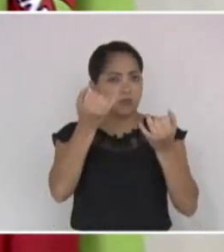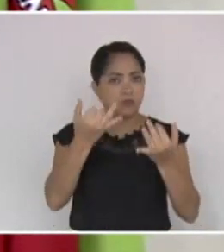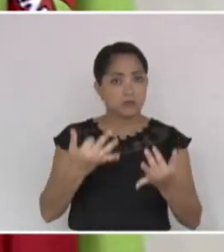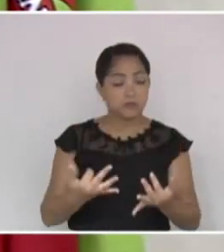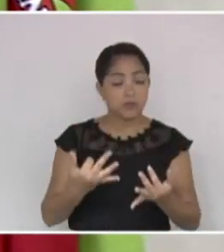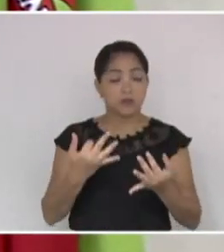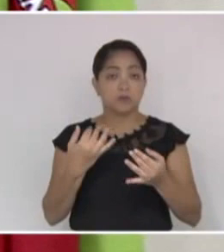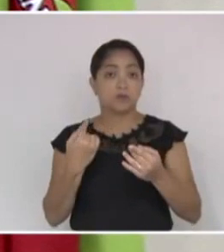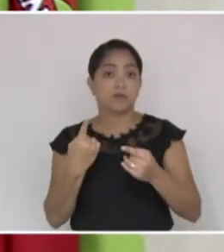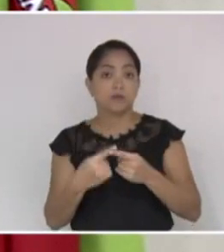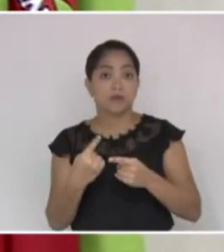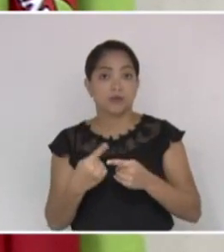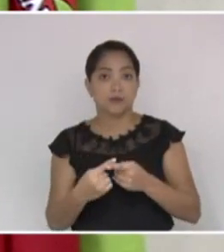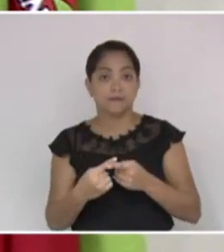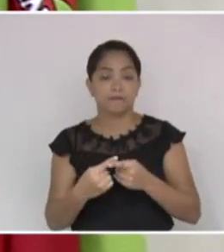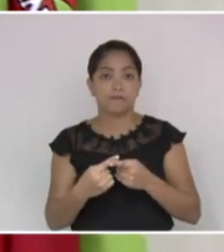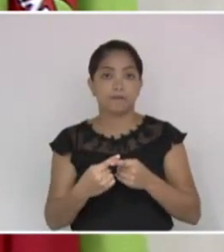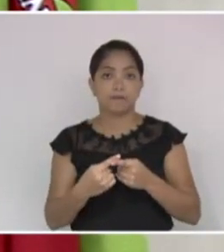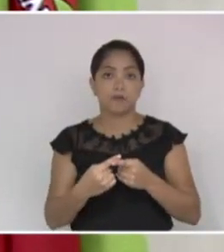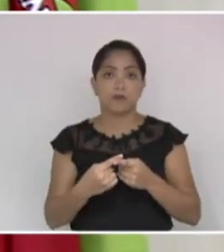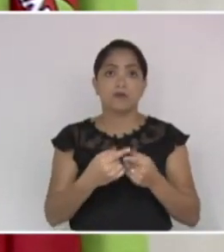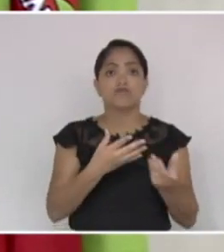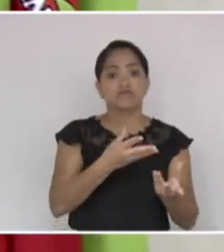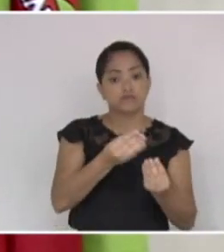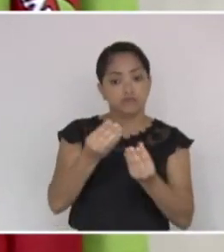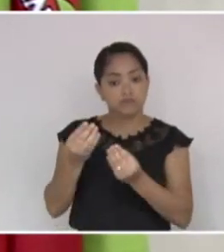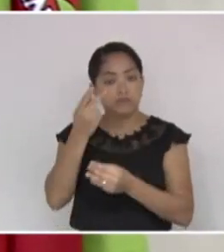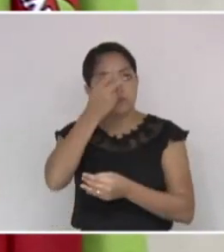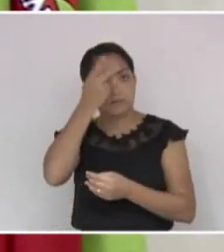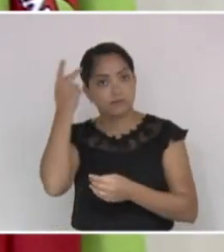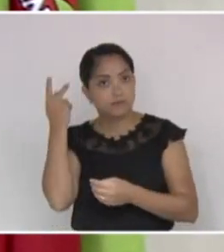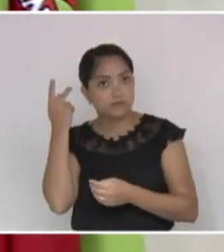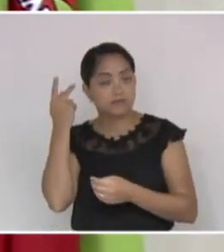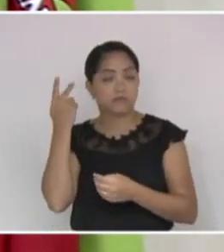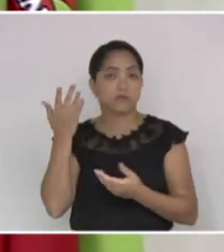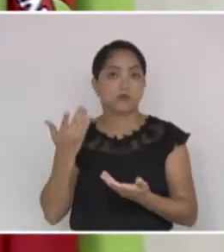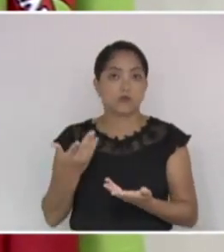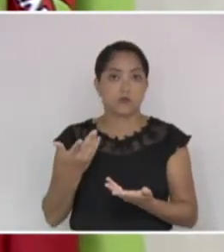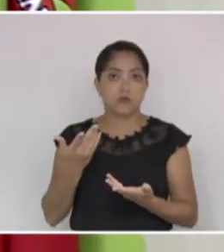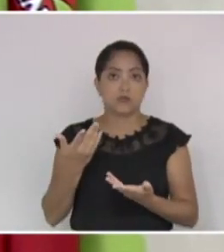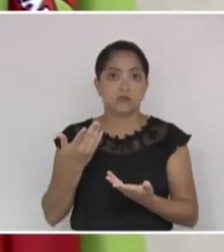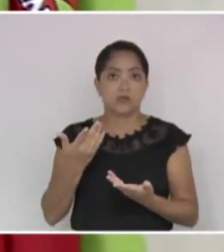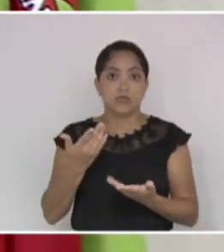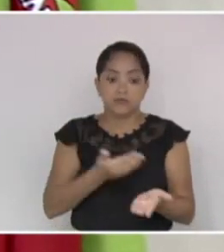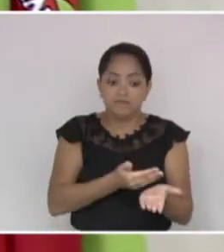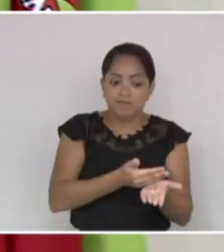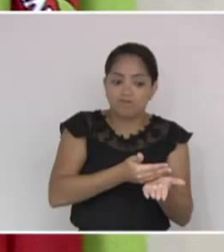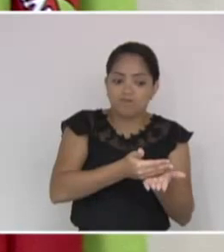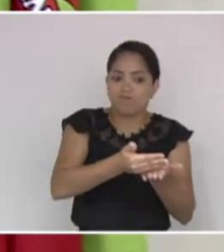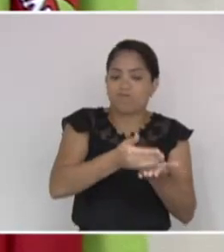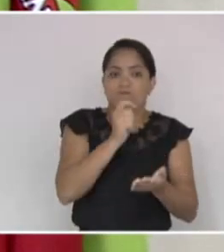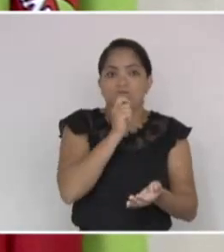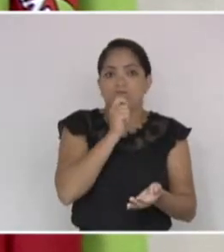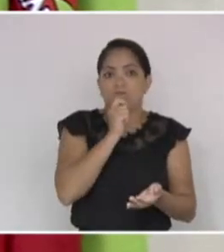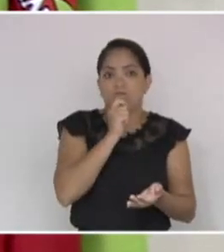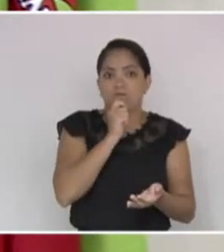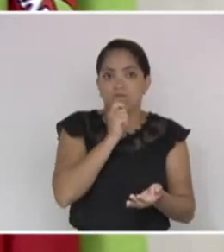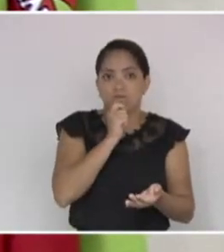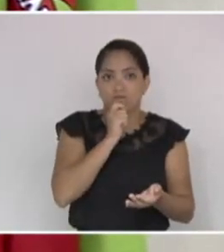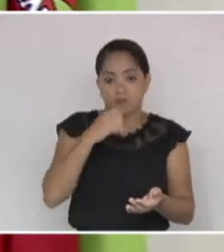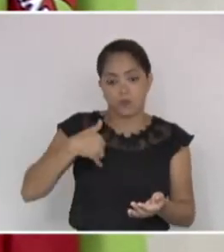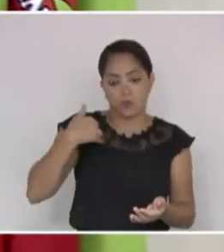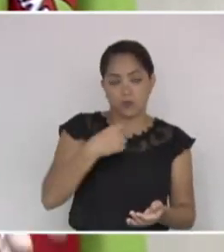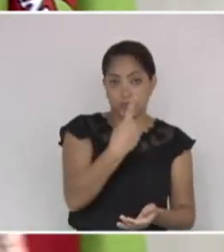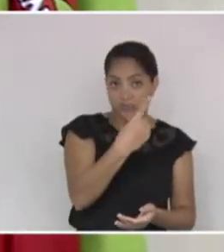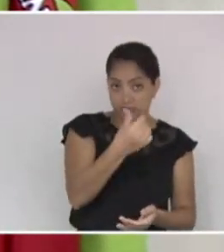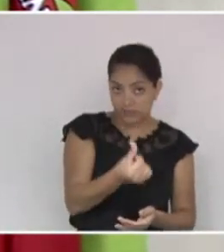porque a maioria das pessoas, né, que não começaram a trabalhar com os seus 16